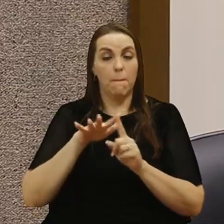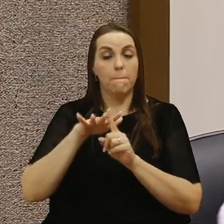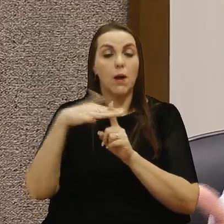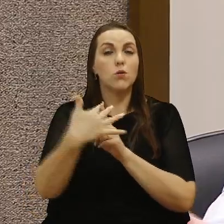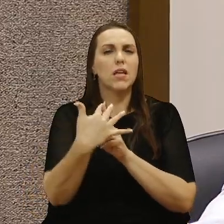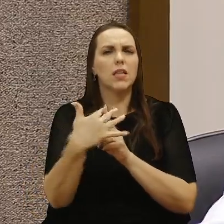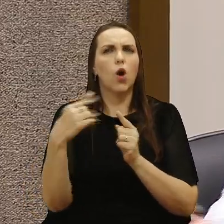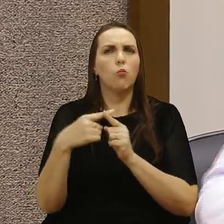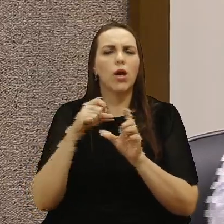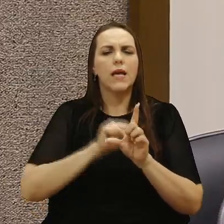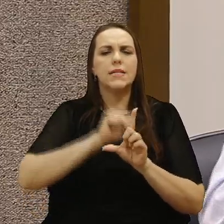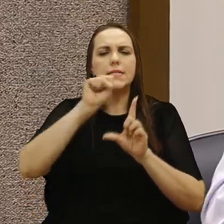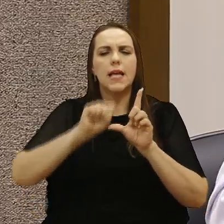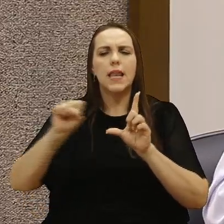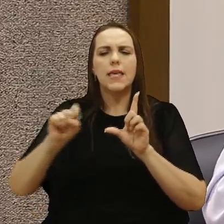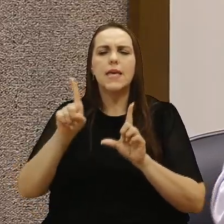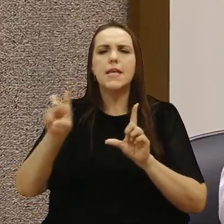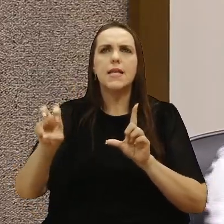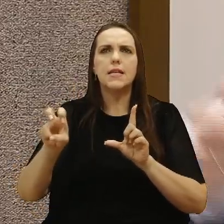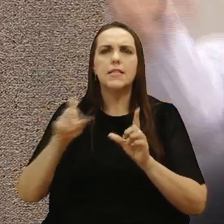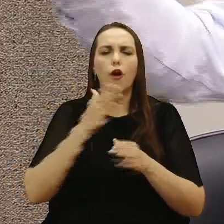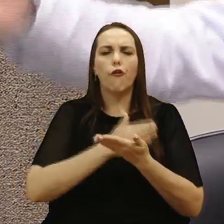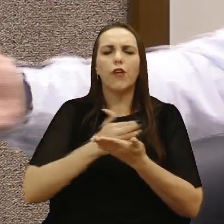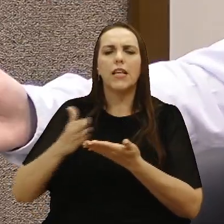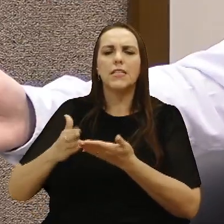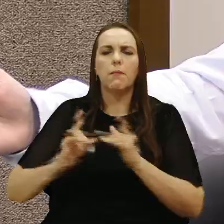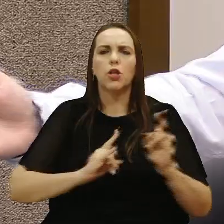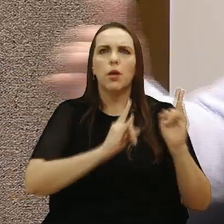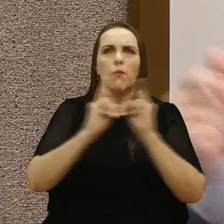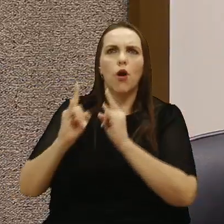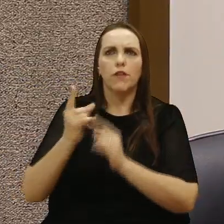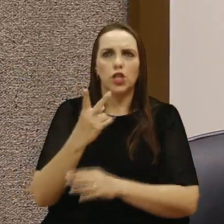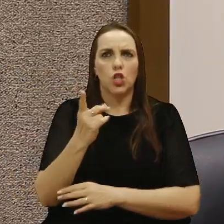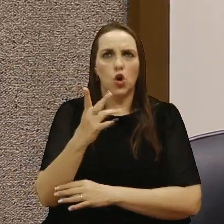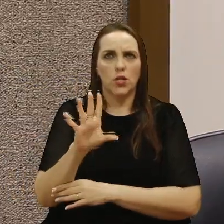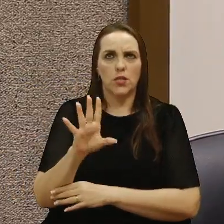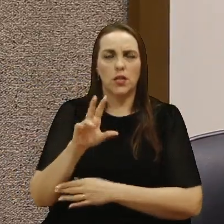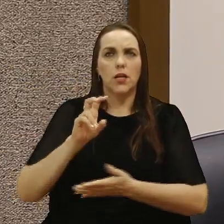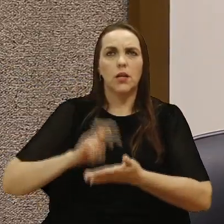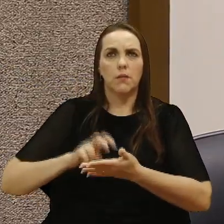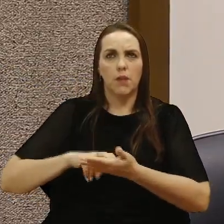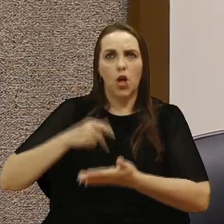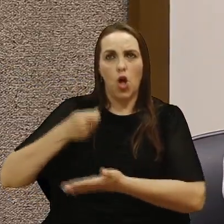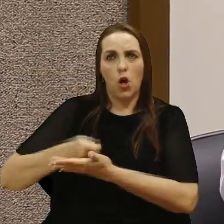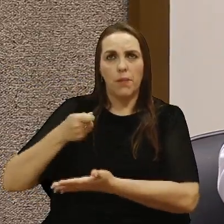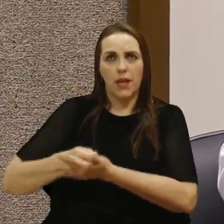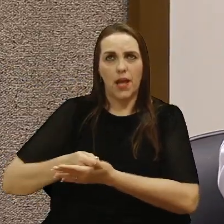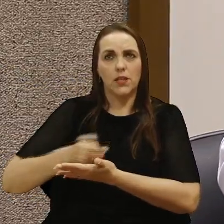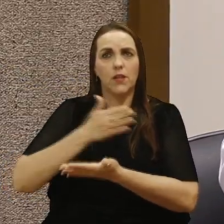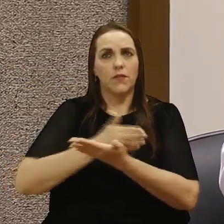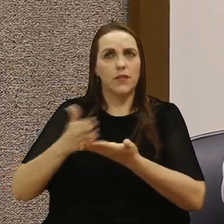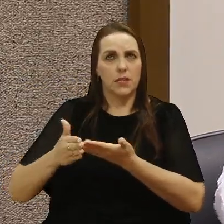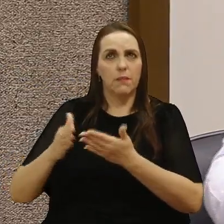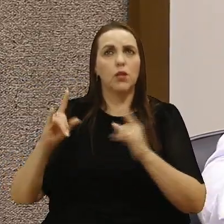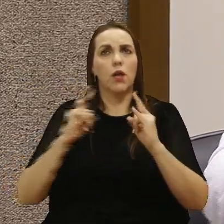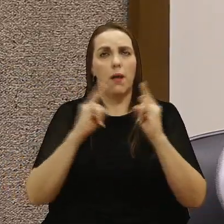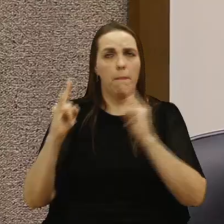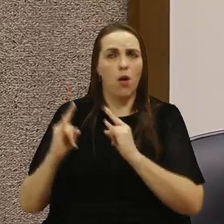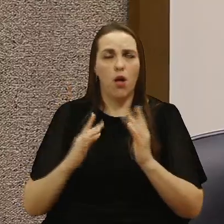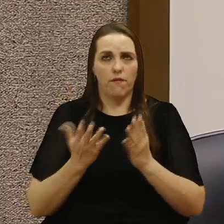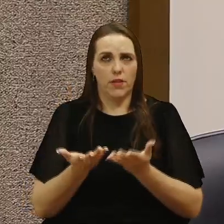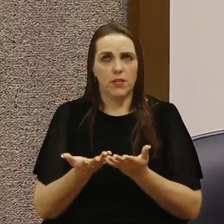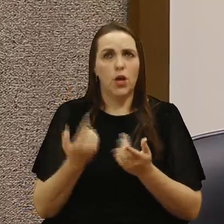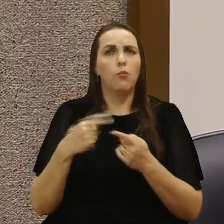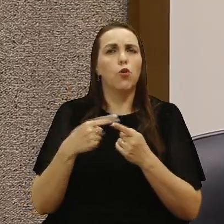15 e o financiamento imobiliário está em 12? Porque os bancos são obrigados a destinar uma parcela para o financiamento imobiliário. Por que a